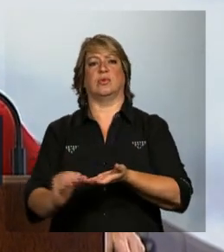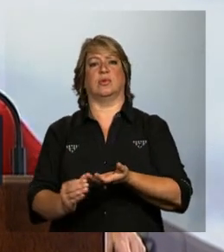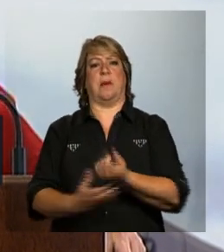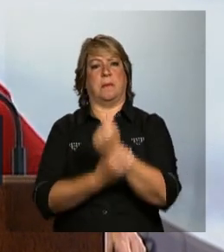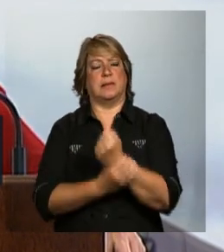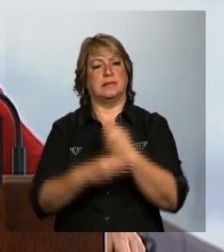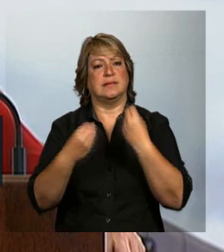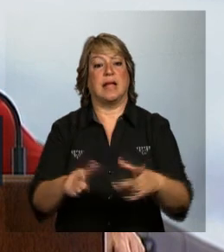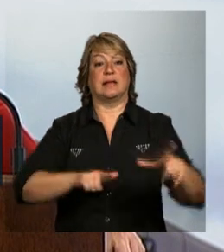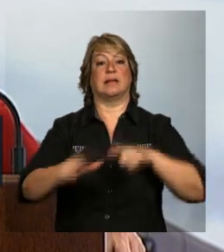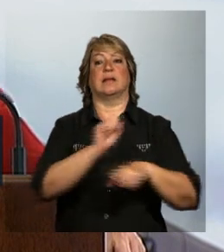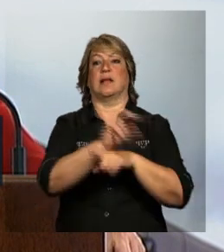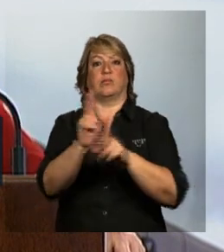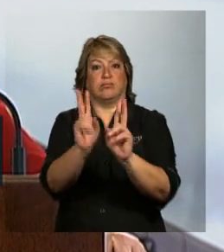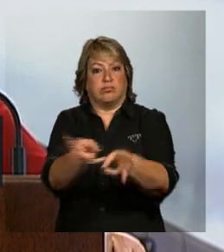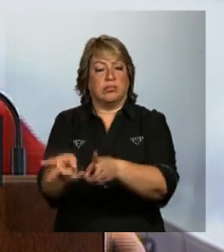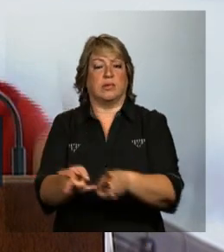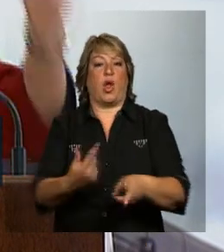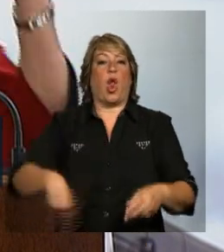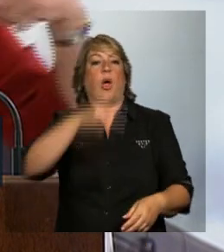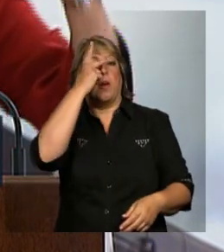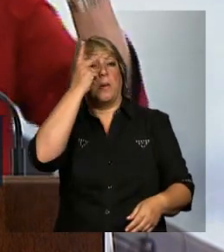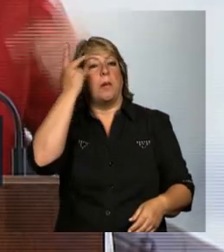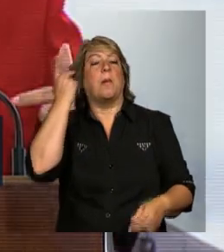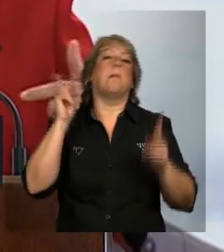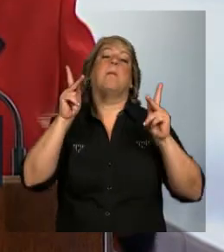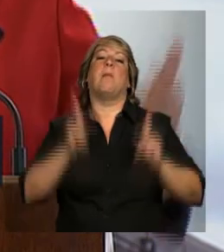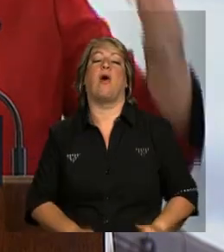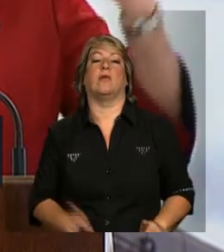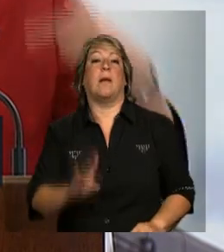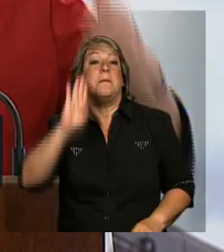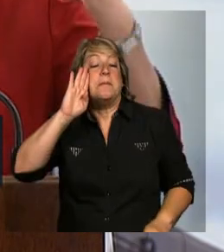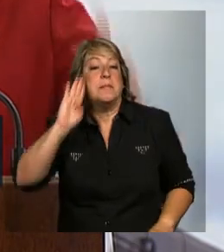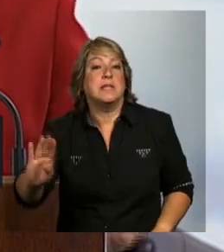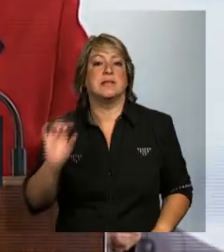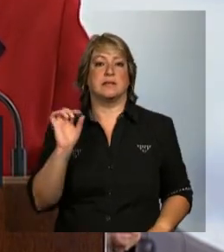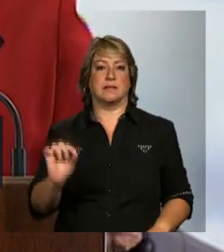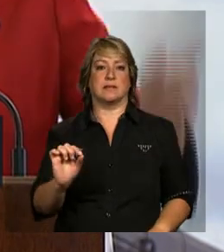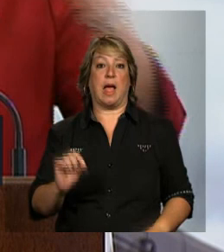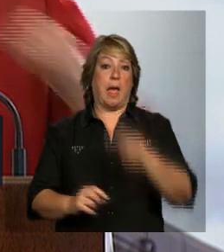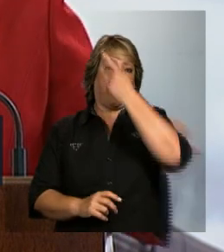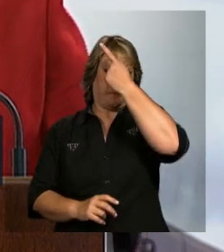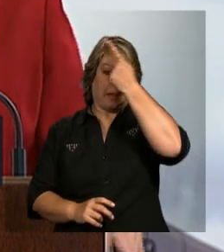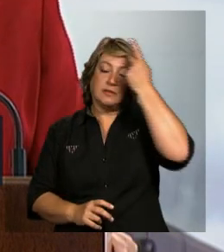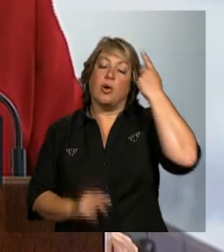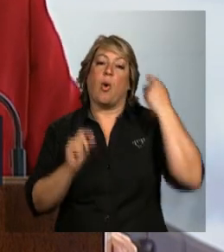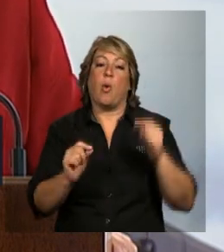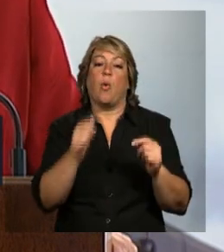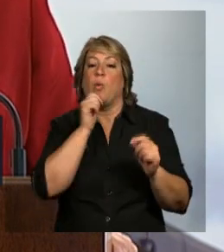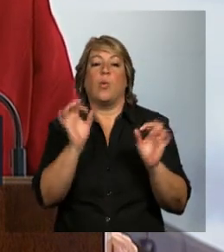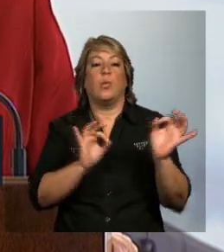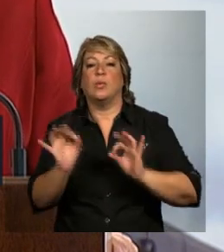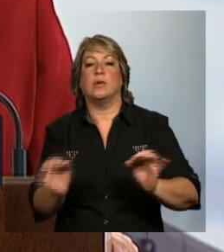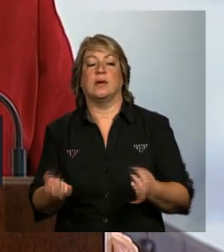assegurar os empregos da nossa população principalmente a parte da população que não tem